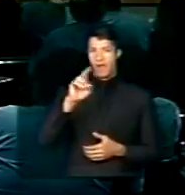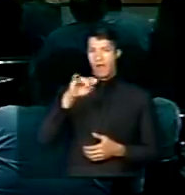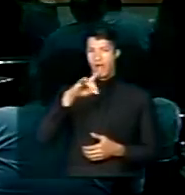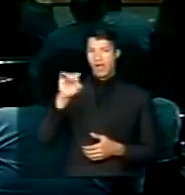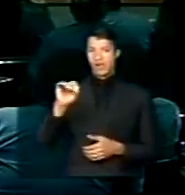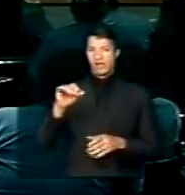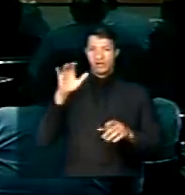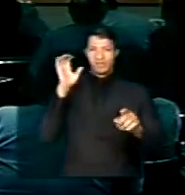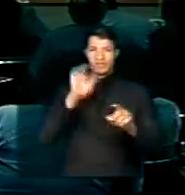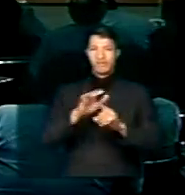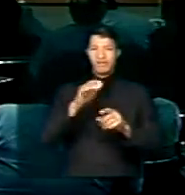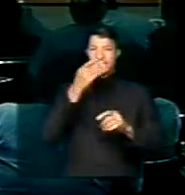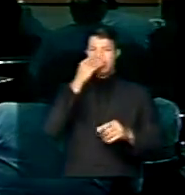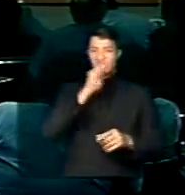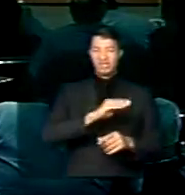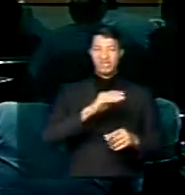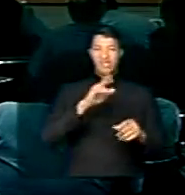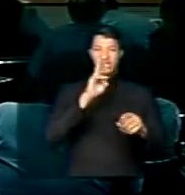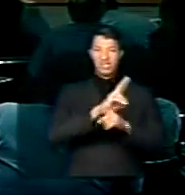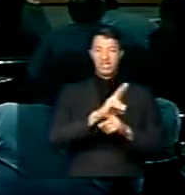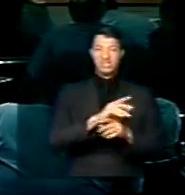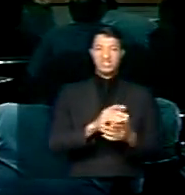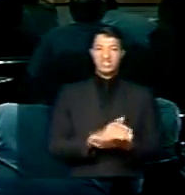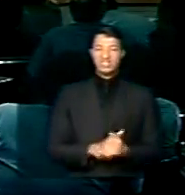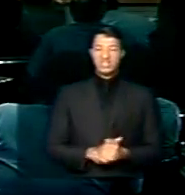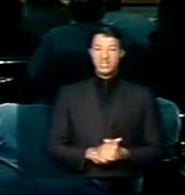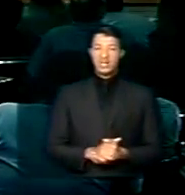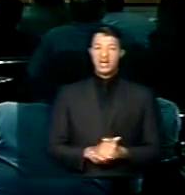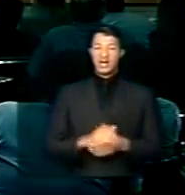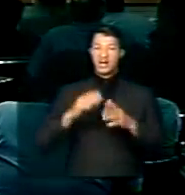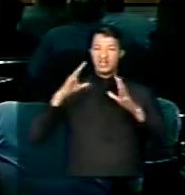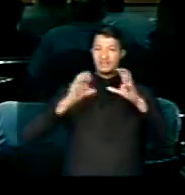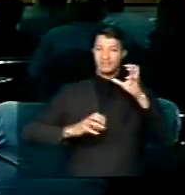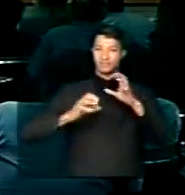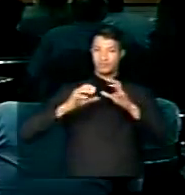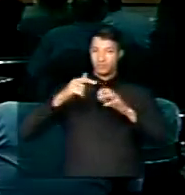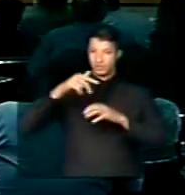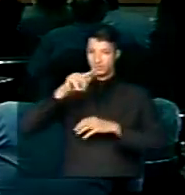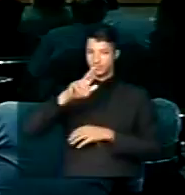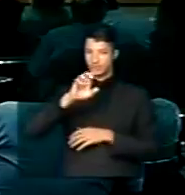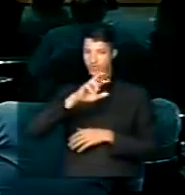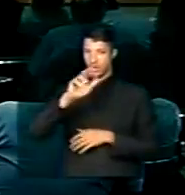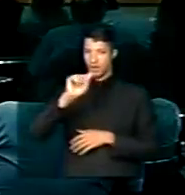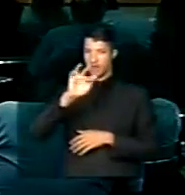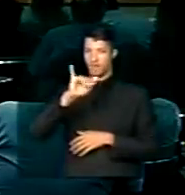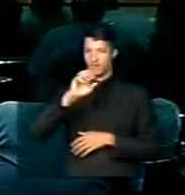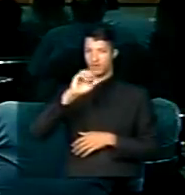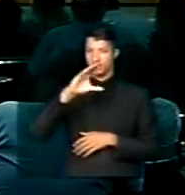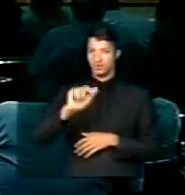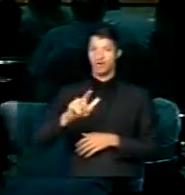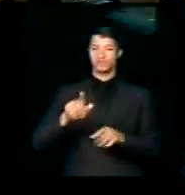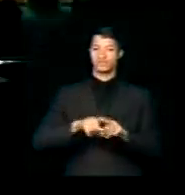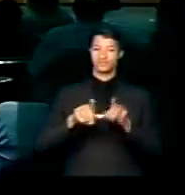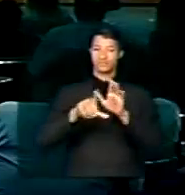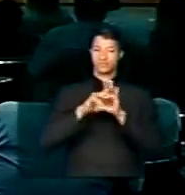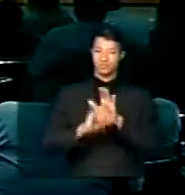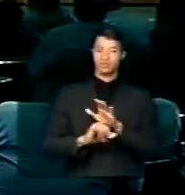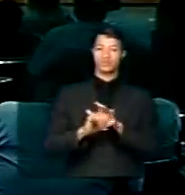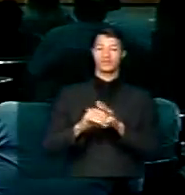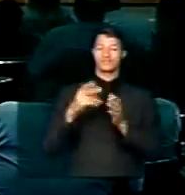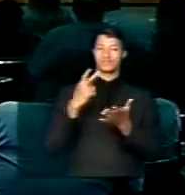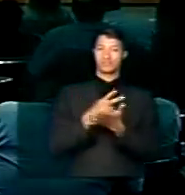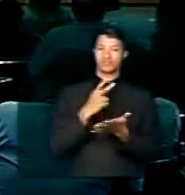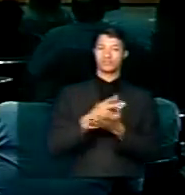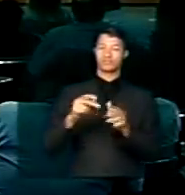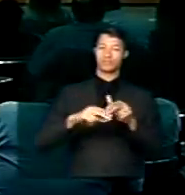impacto das renúncias fiscais, a guerra fiscal, a Lei Candir e a compensação da